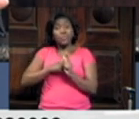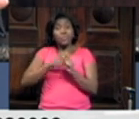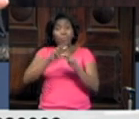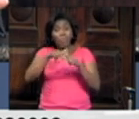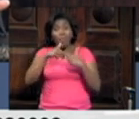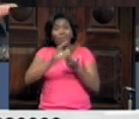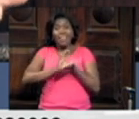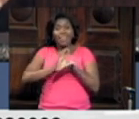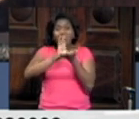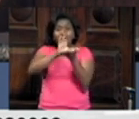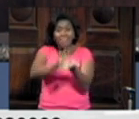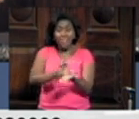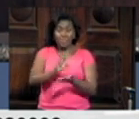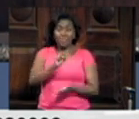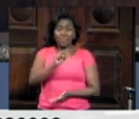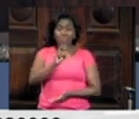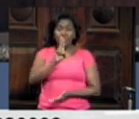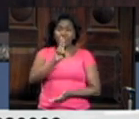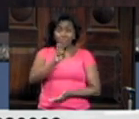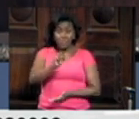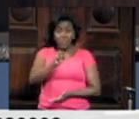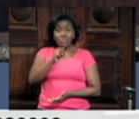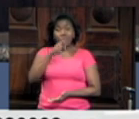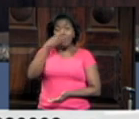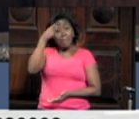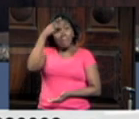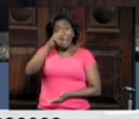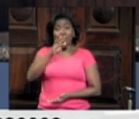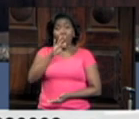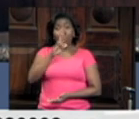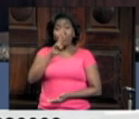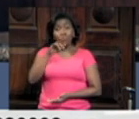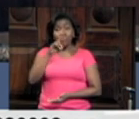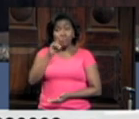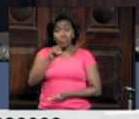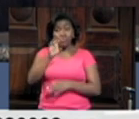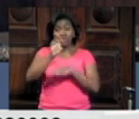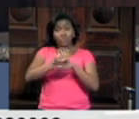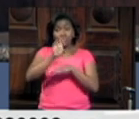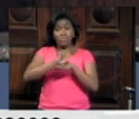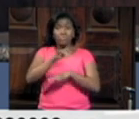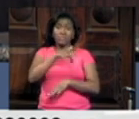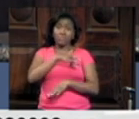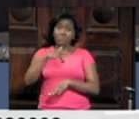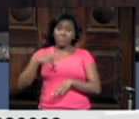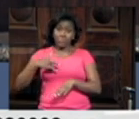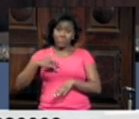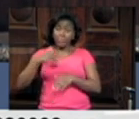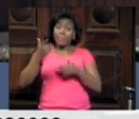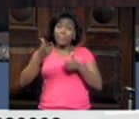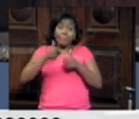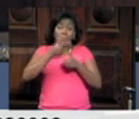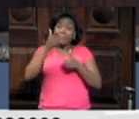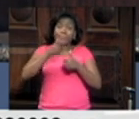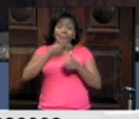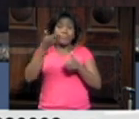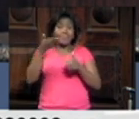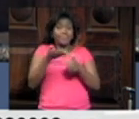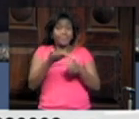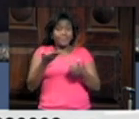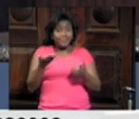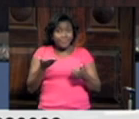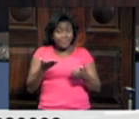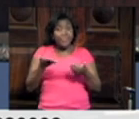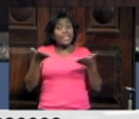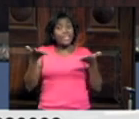repasses do SUS para o Fundo Estadual de Saúde. Então, esse é o primeiro descalabro. E